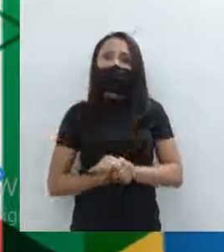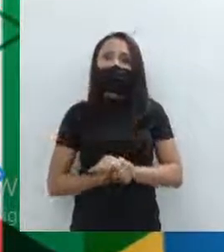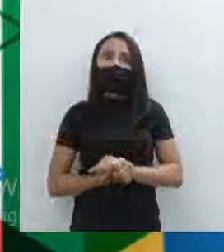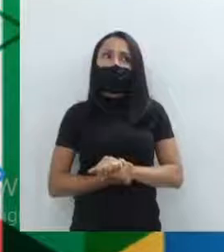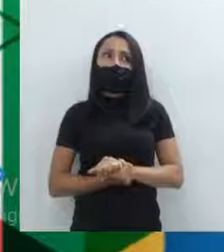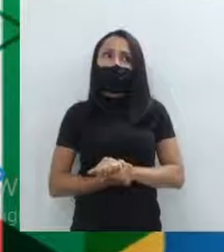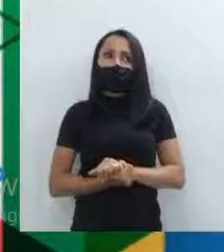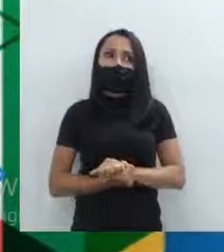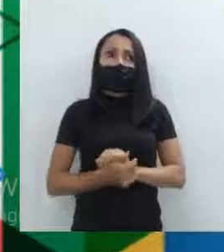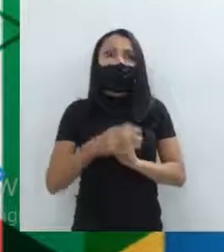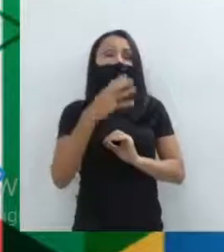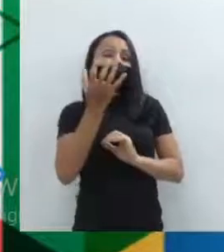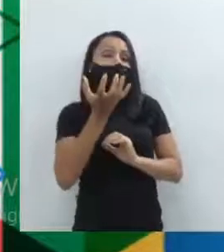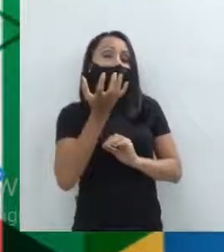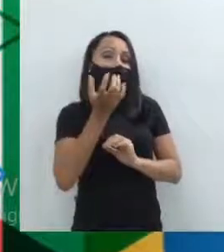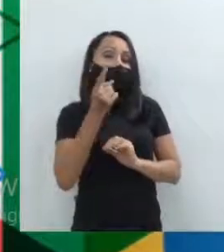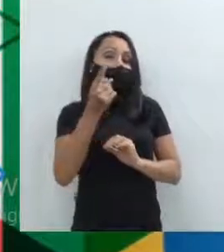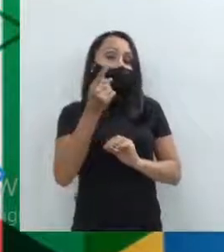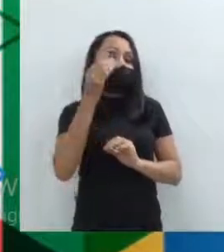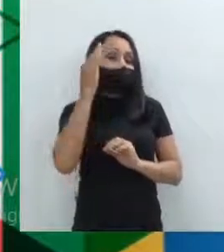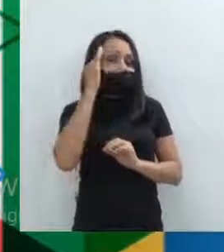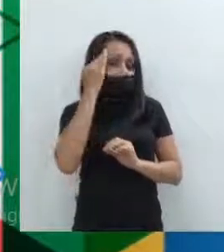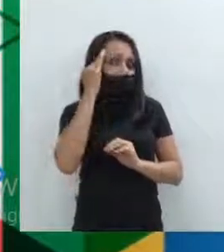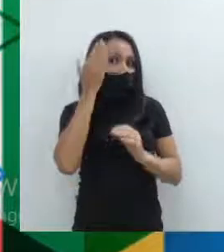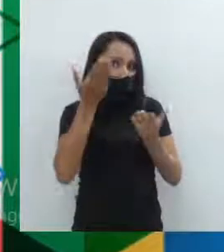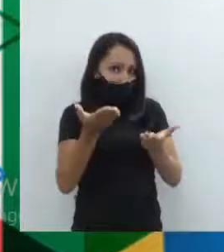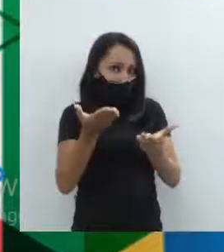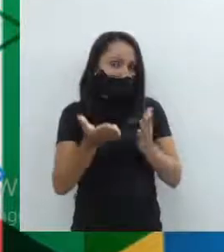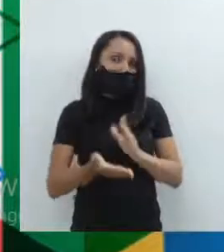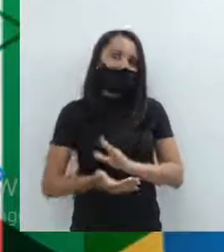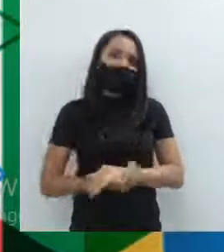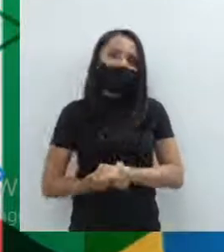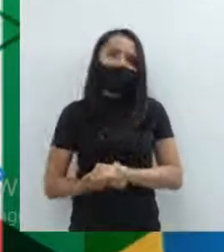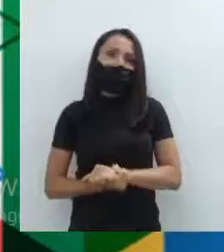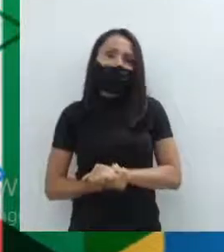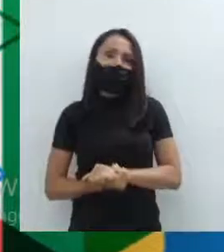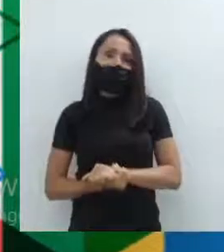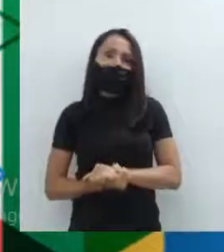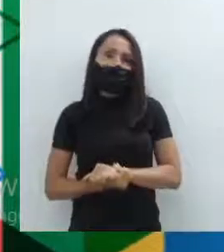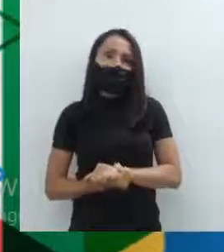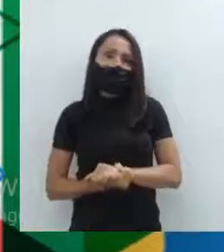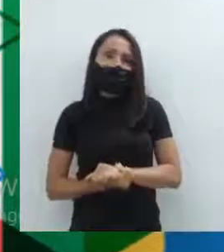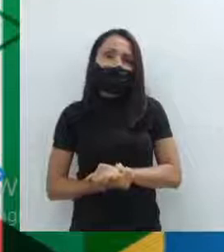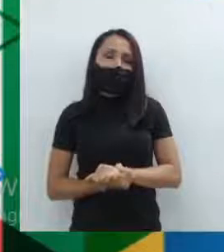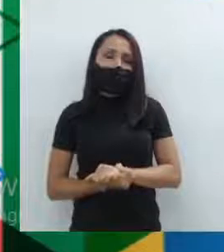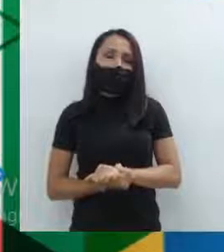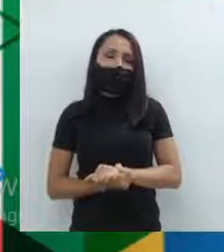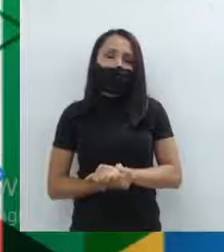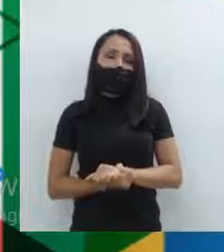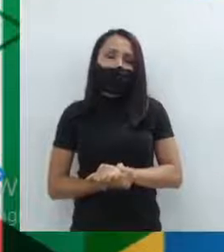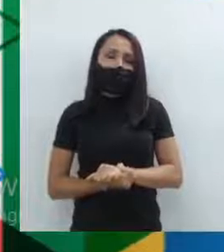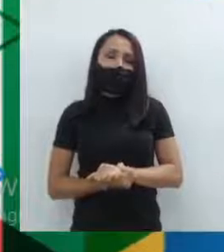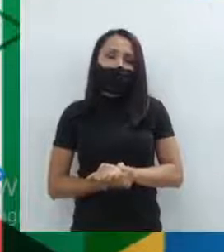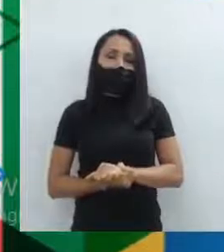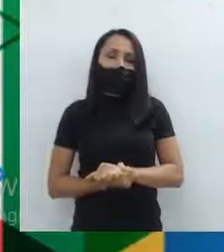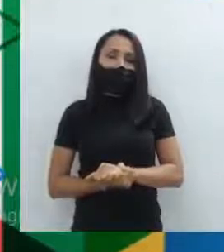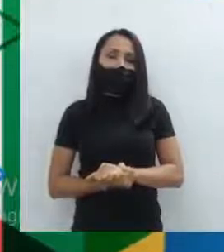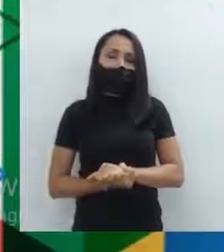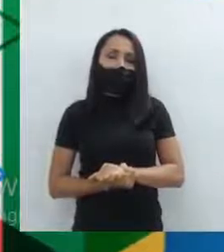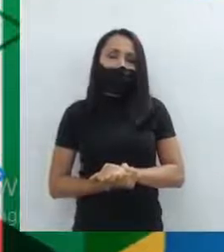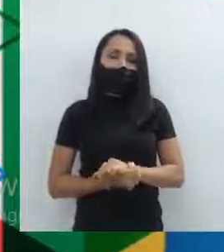Primeira coisa que eu quero que você coloque aí na sua mente. Vamos lá? Vamos raciocinar juntos? Primeiro,